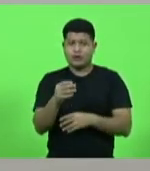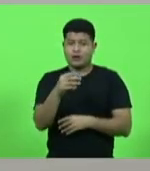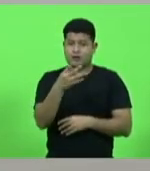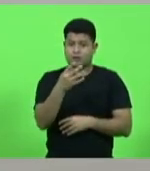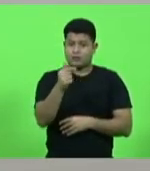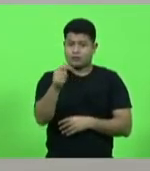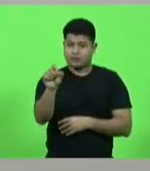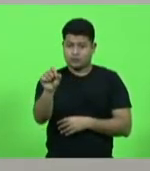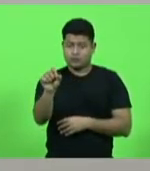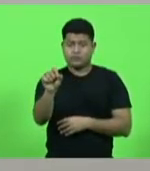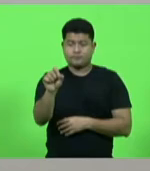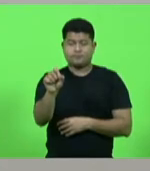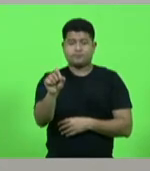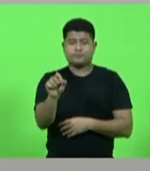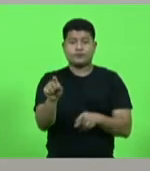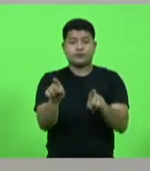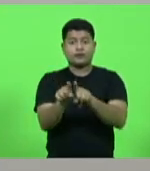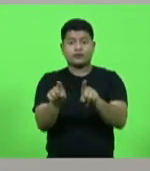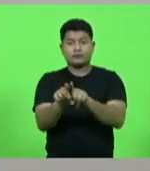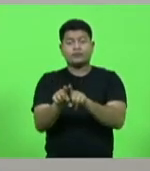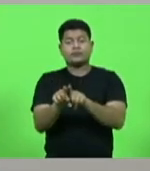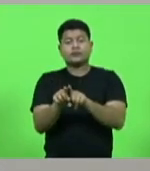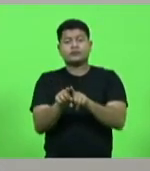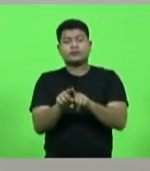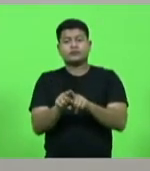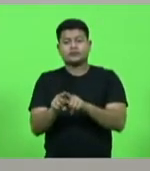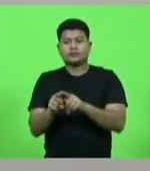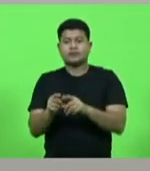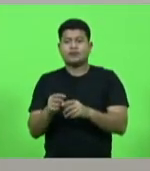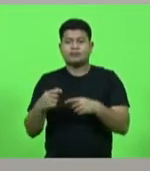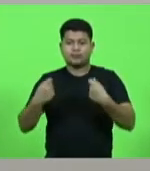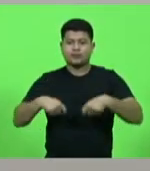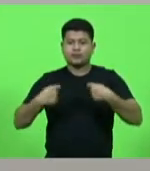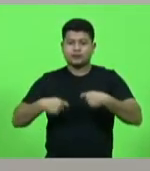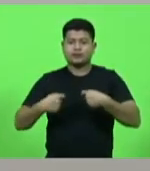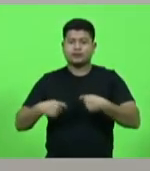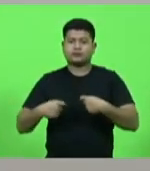também na BR-282,